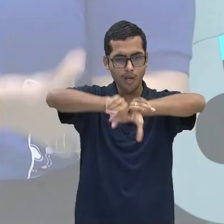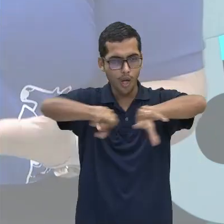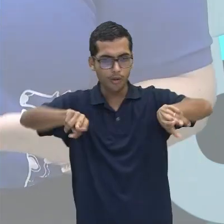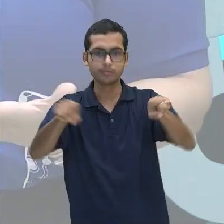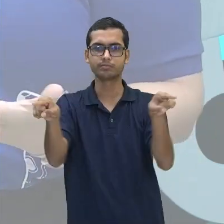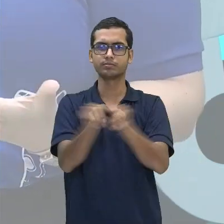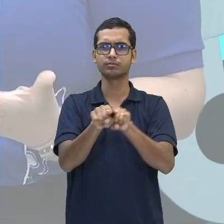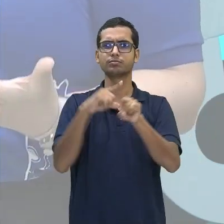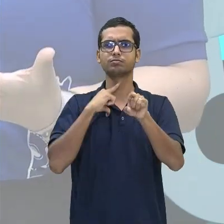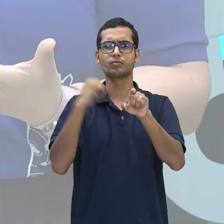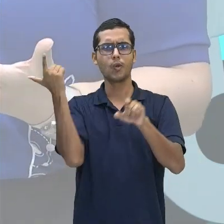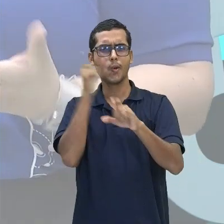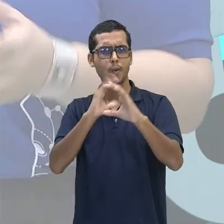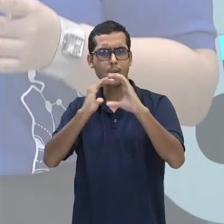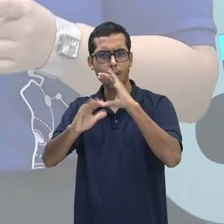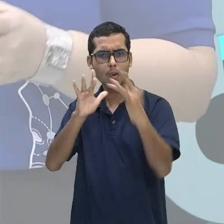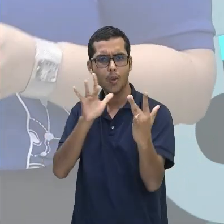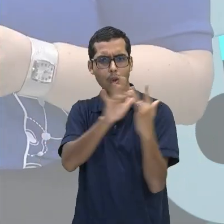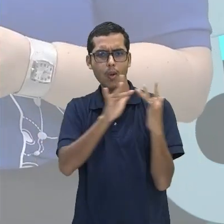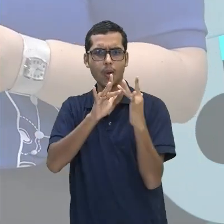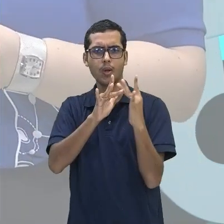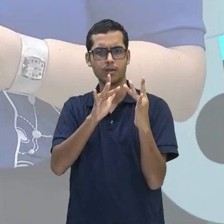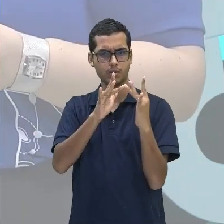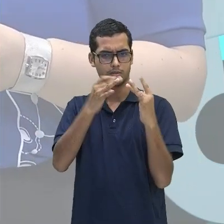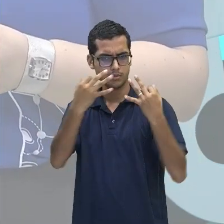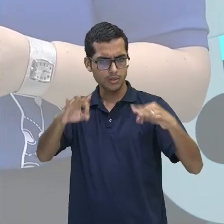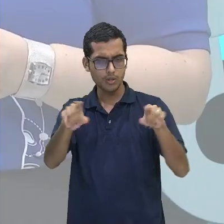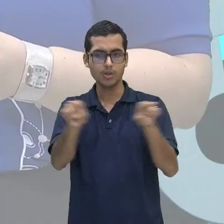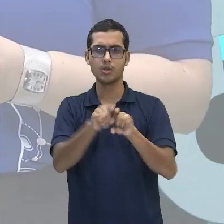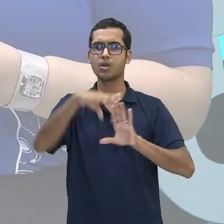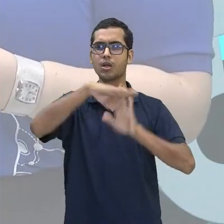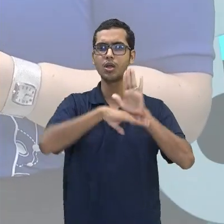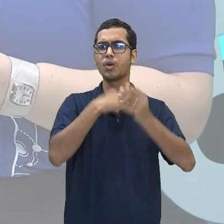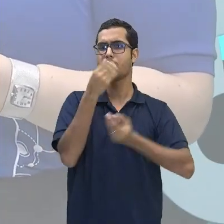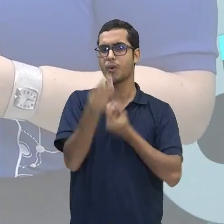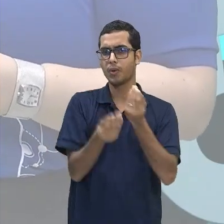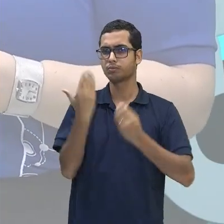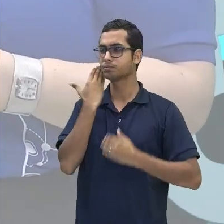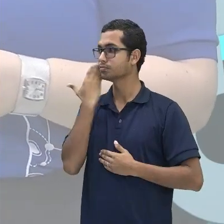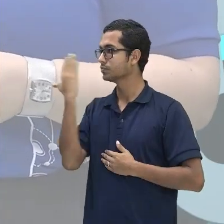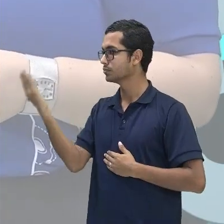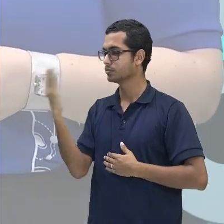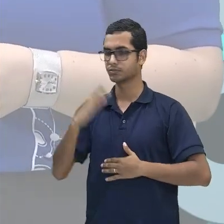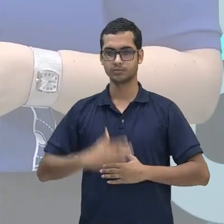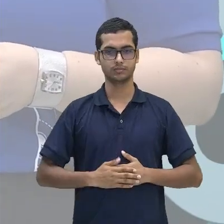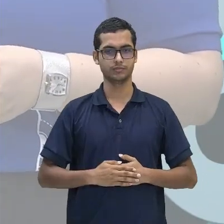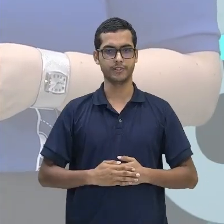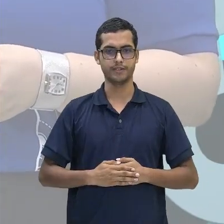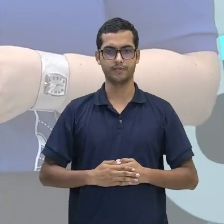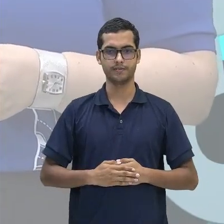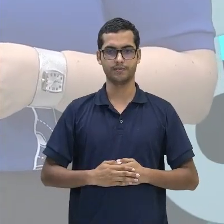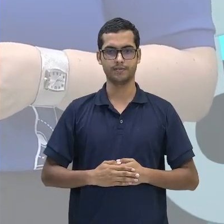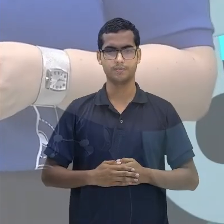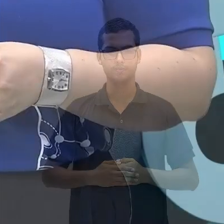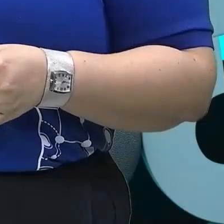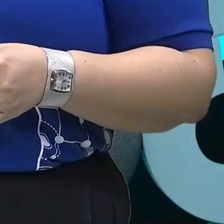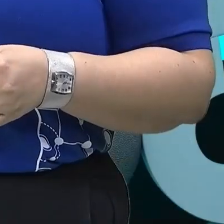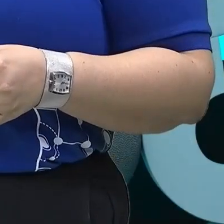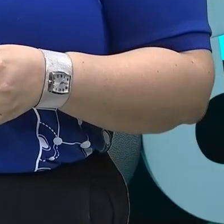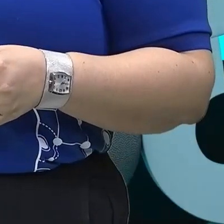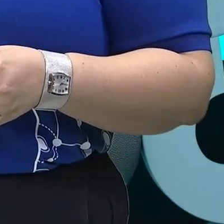de estabelecer comunicação, pode ser classificada da seguinte maneira. Uma linguagem pode